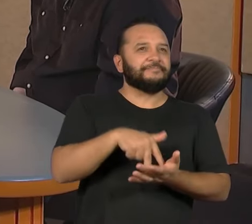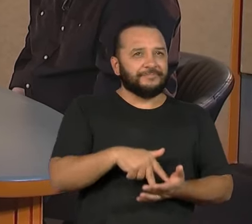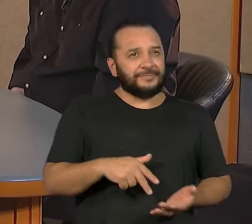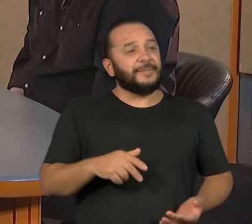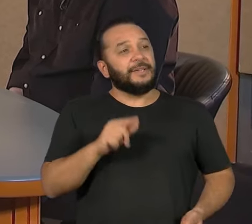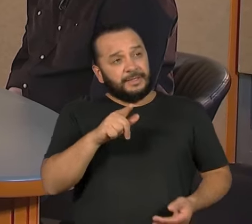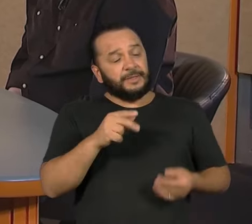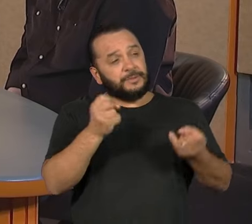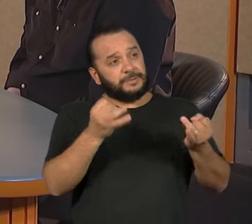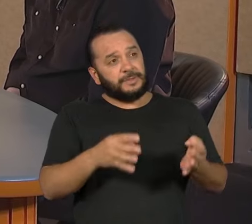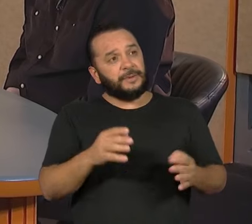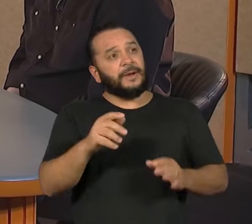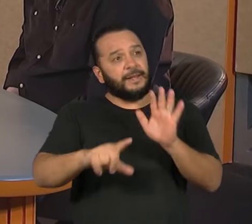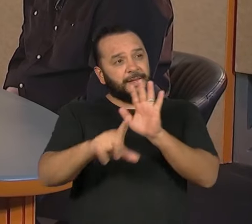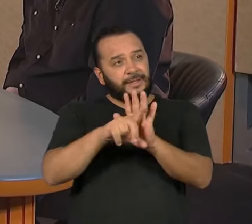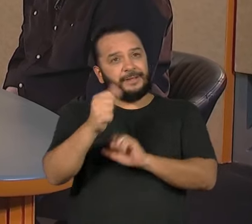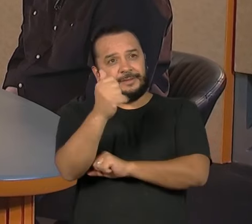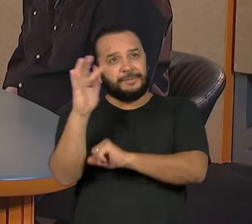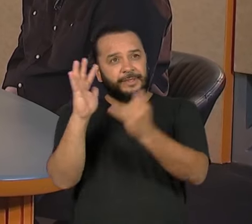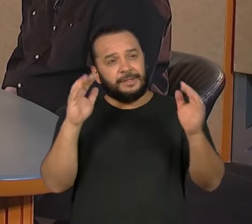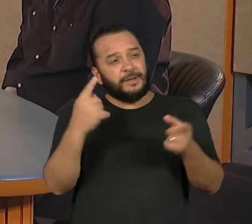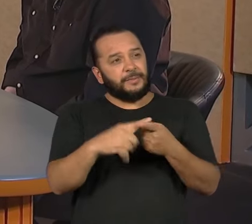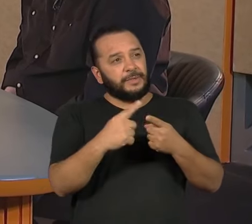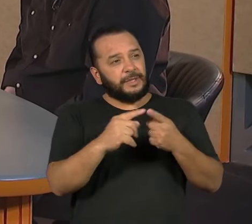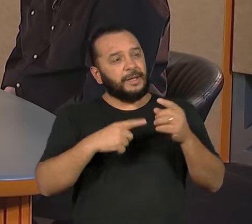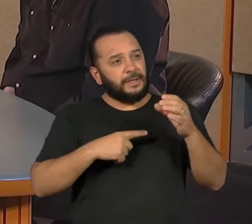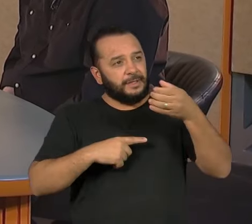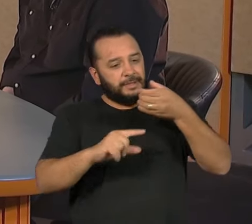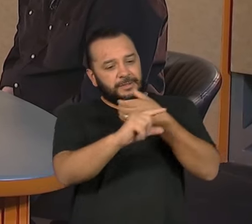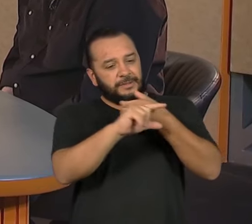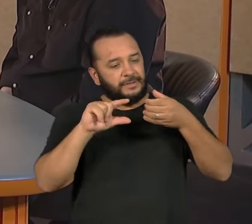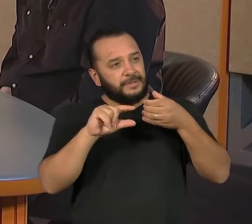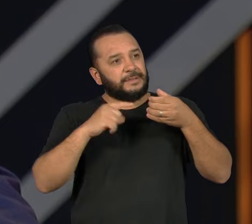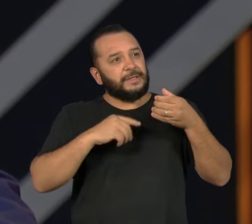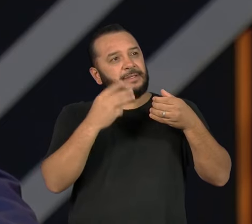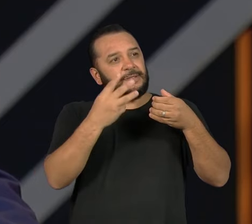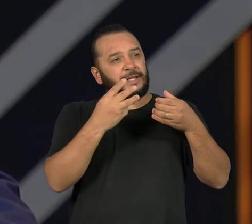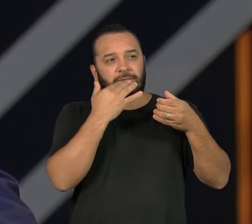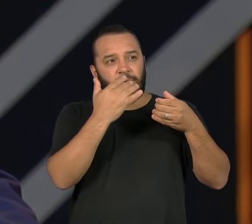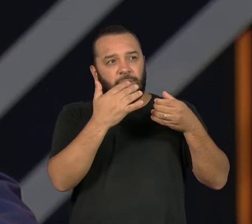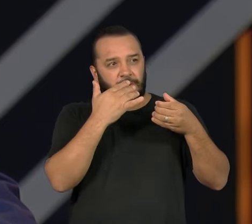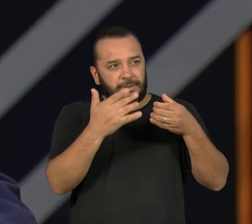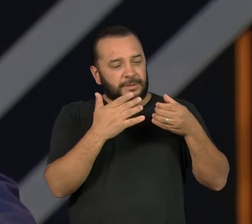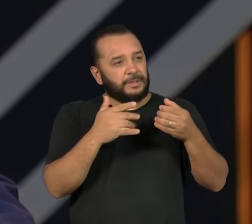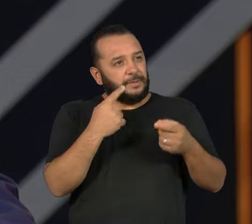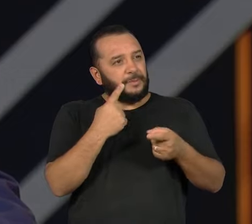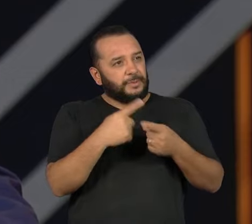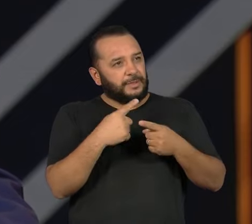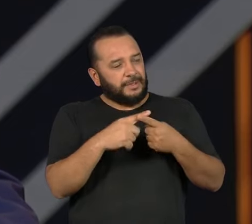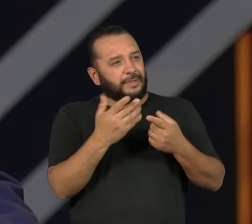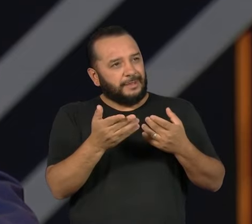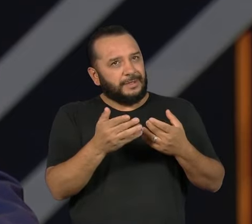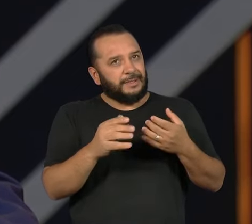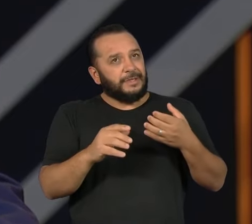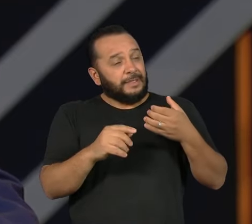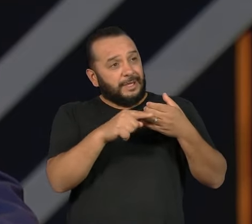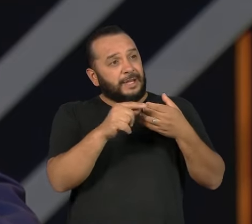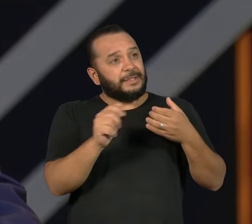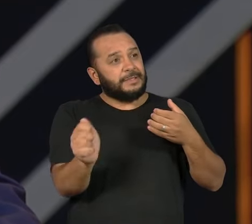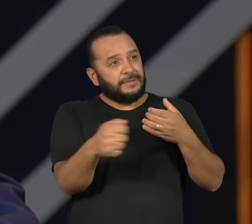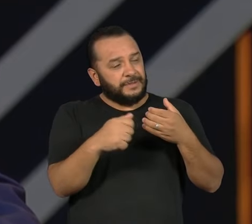já é o seguinte, é uma lei ambiental, porque os rótulos da cerveja só são possíveis três cores, por conta do fixador. E essa cerveja